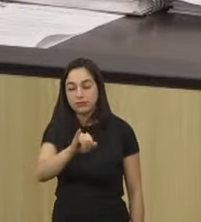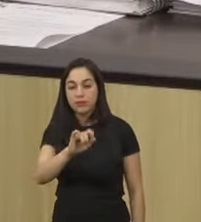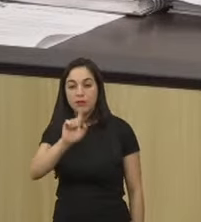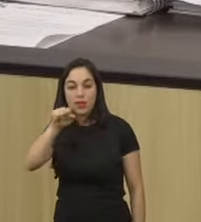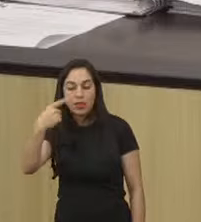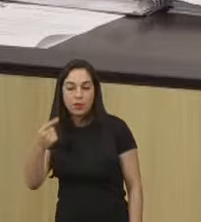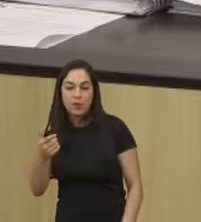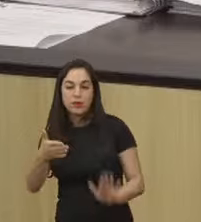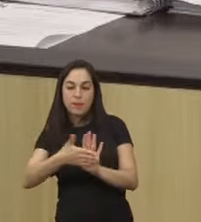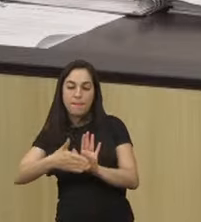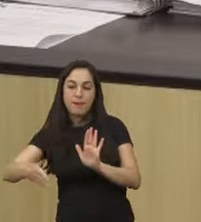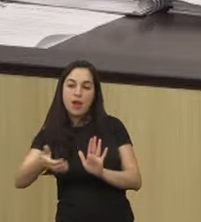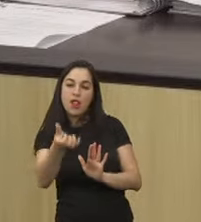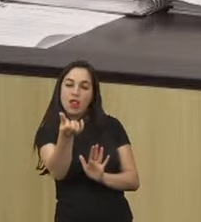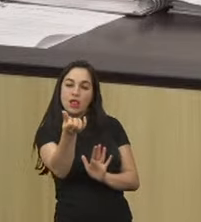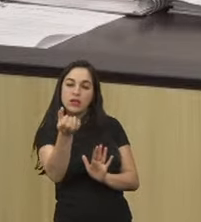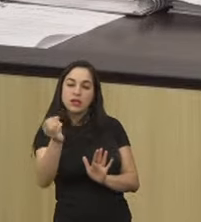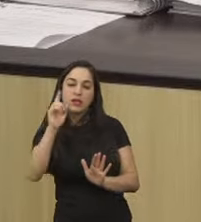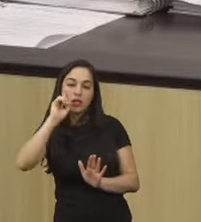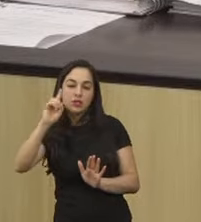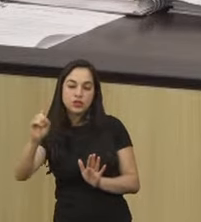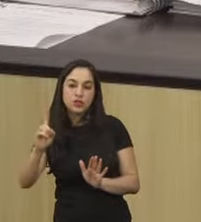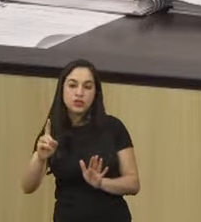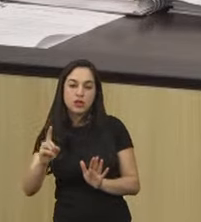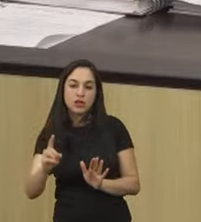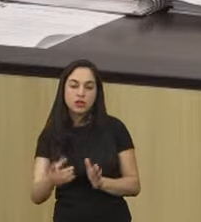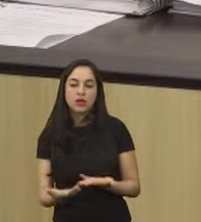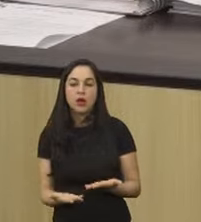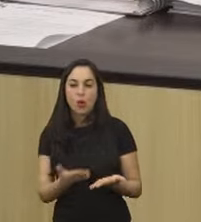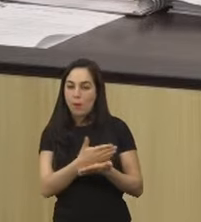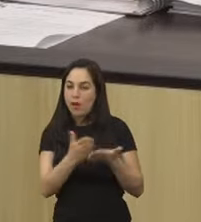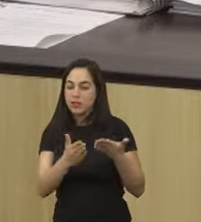o prazo de 60 dias a contar da data da publicação.